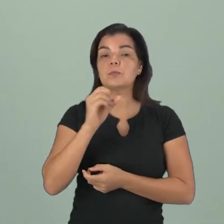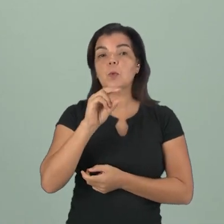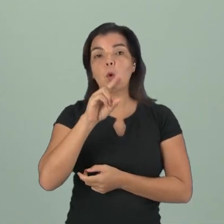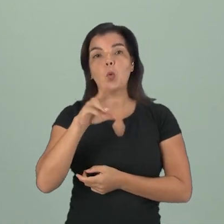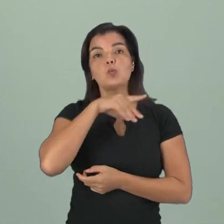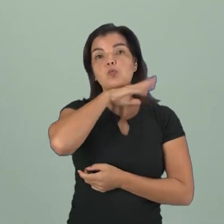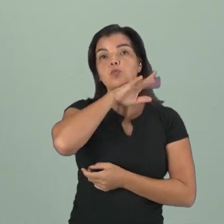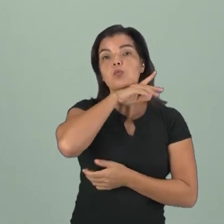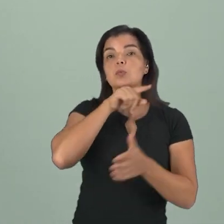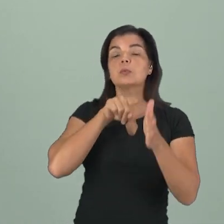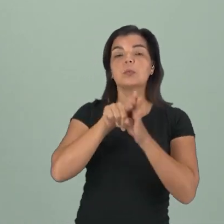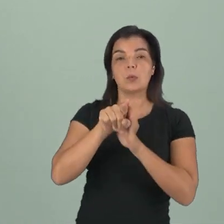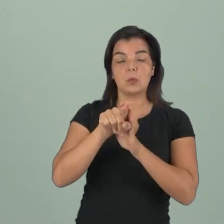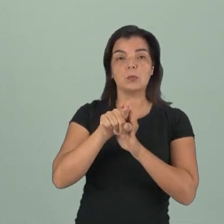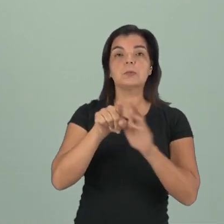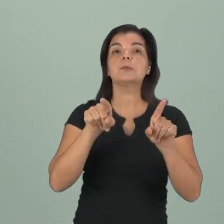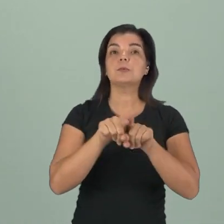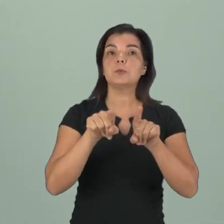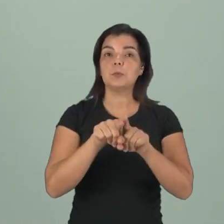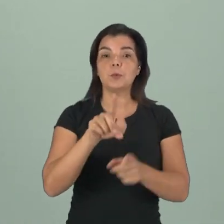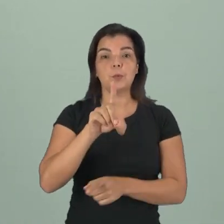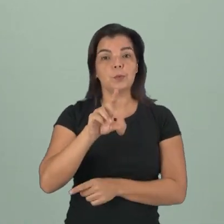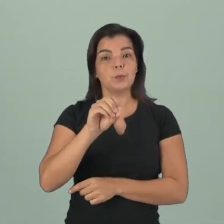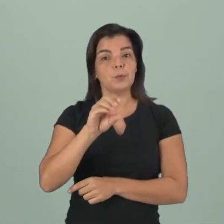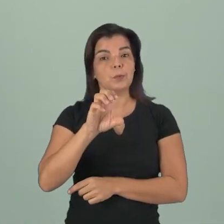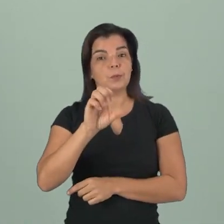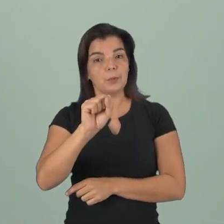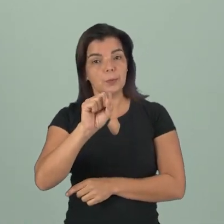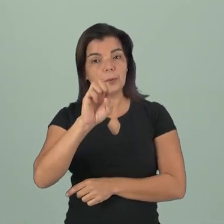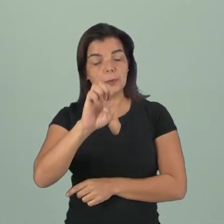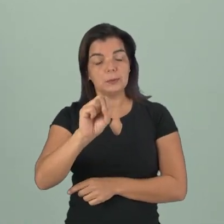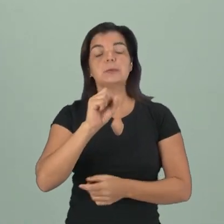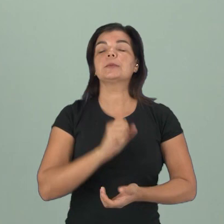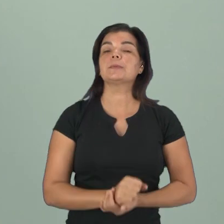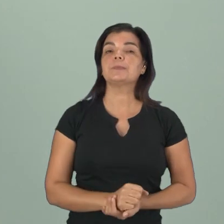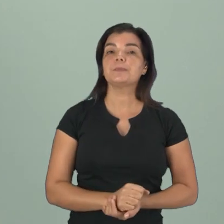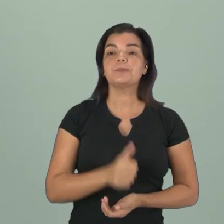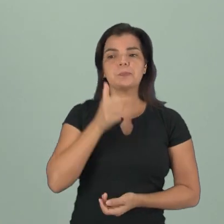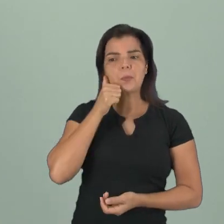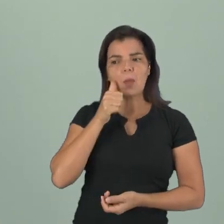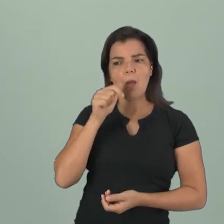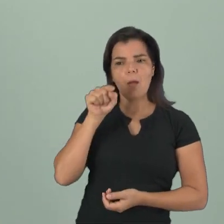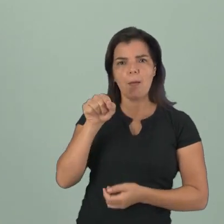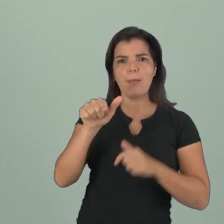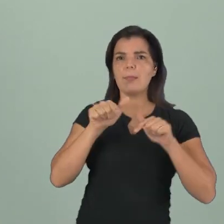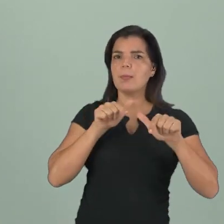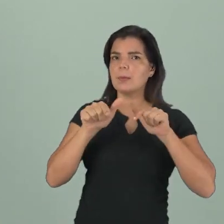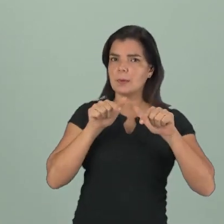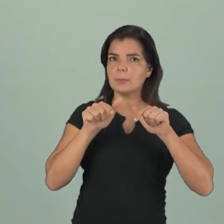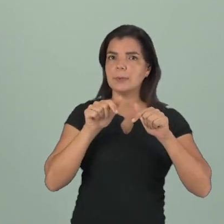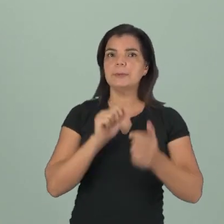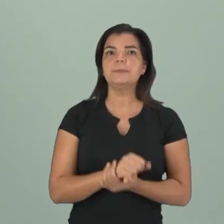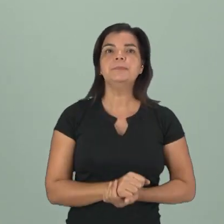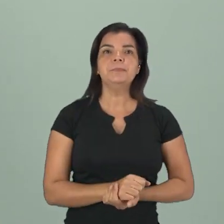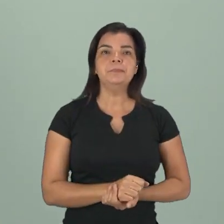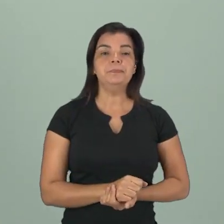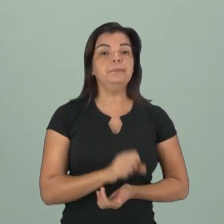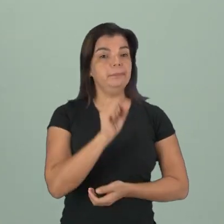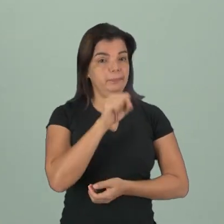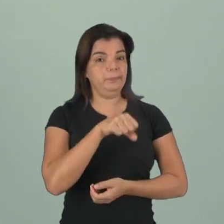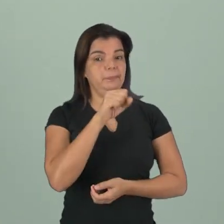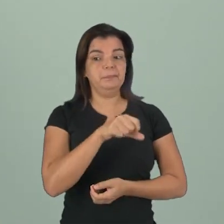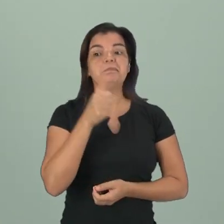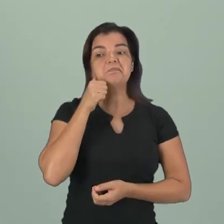que a gente vai perguntar agora com o does. Does she work? Ela trabalha? E a resposta curta,